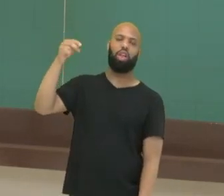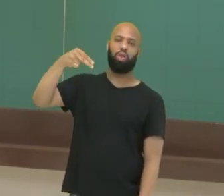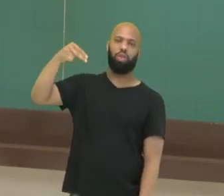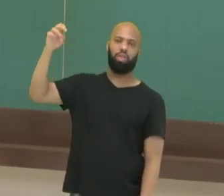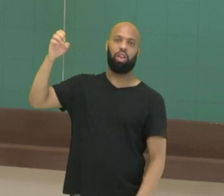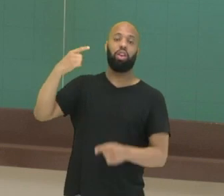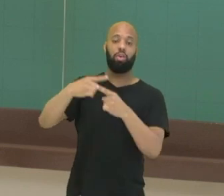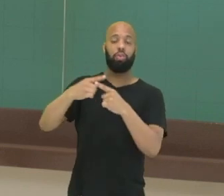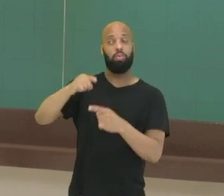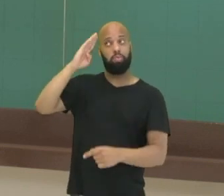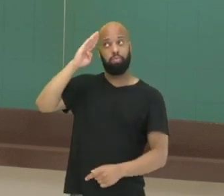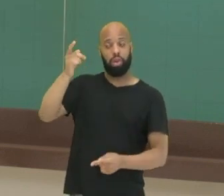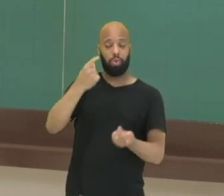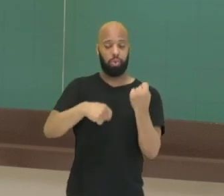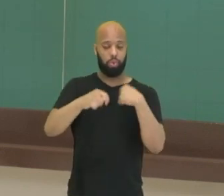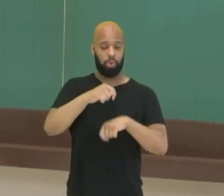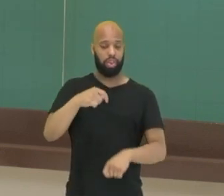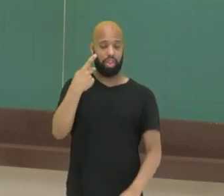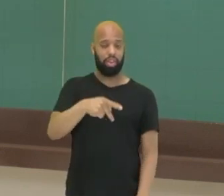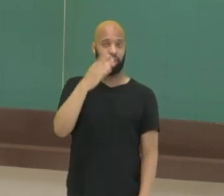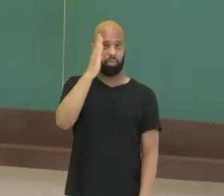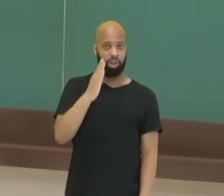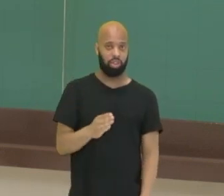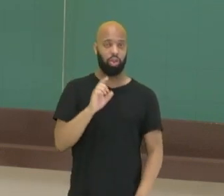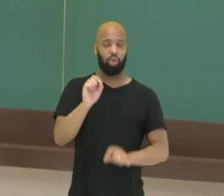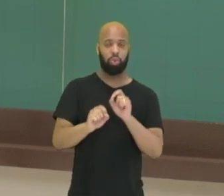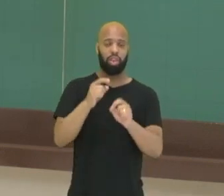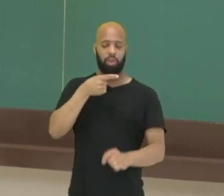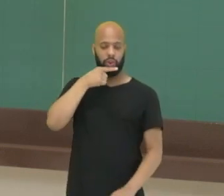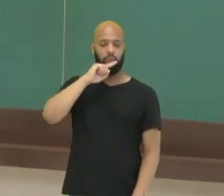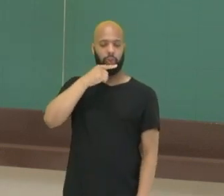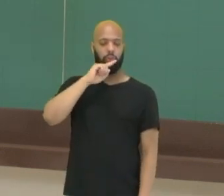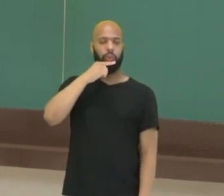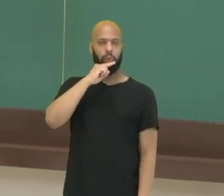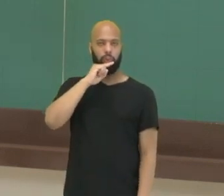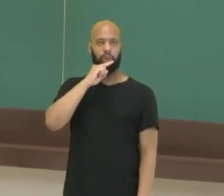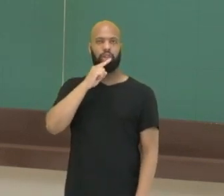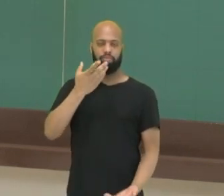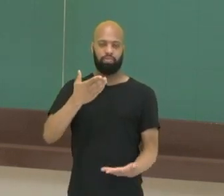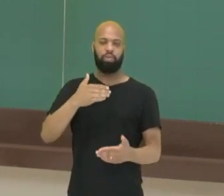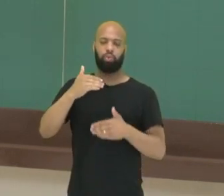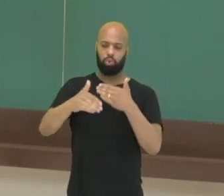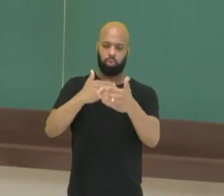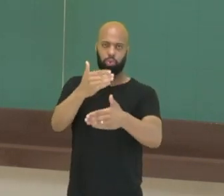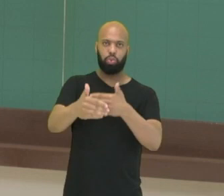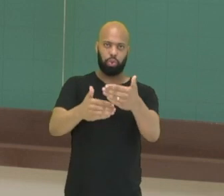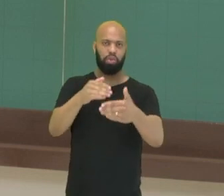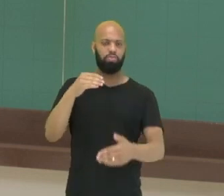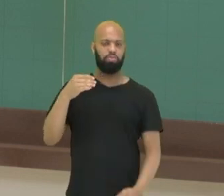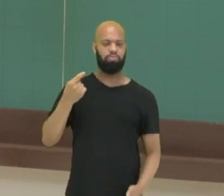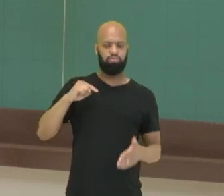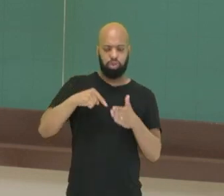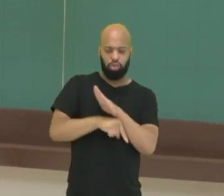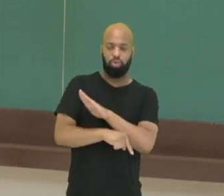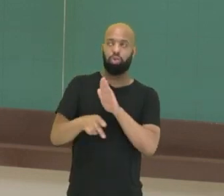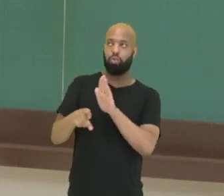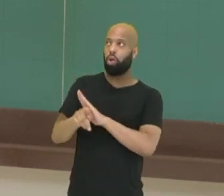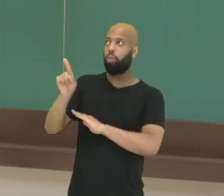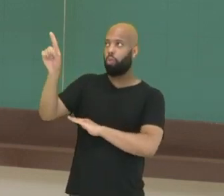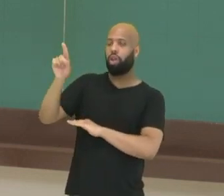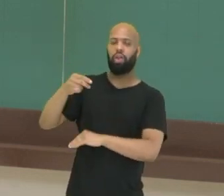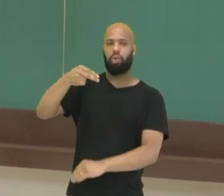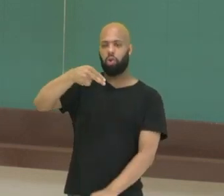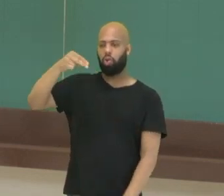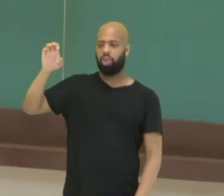atividade econômica inicial do Brasil foi o cultivo da cana-de-açúcar, que se desenvolveu de forma bastante intensa no Nordeste. Mas quando há